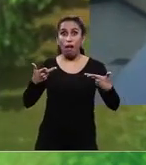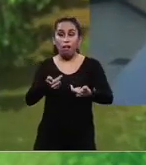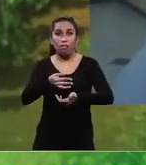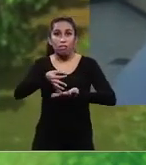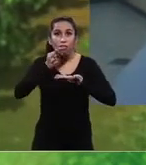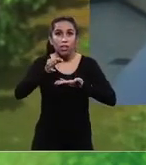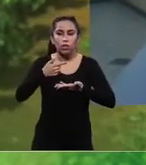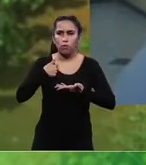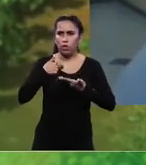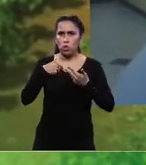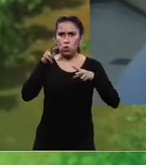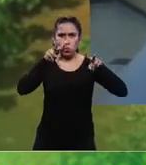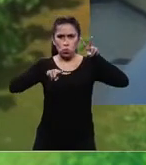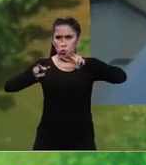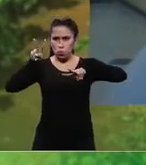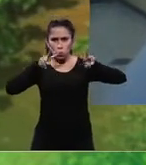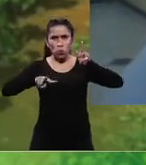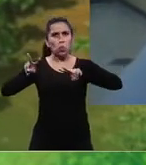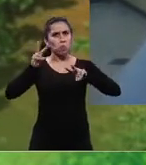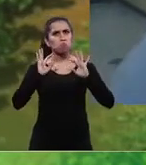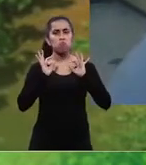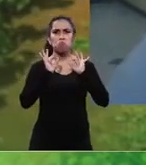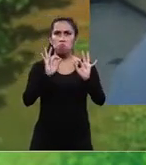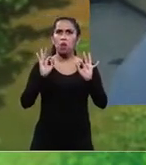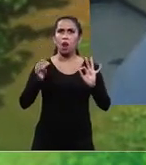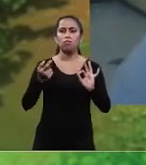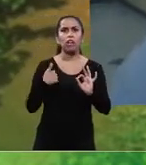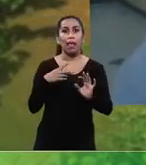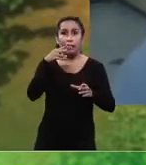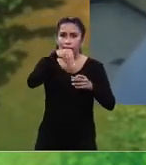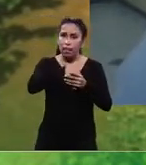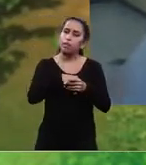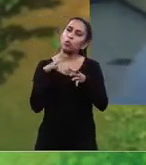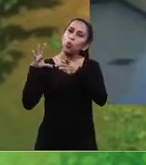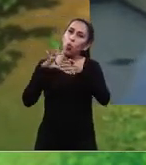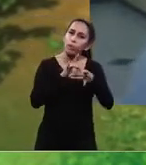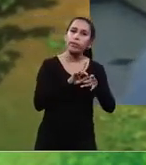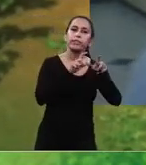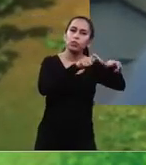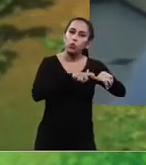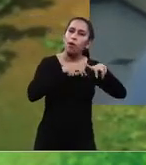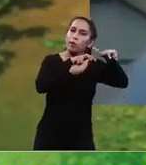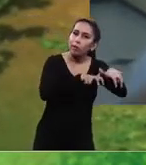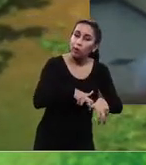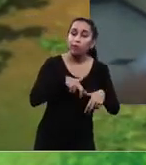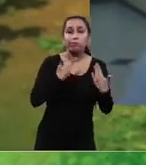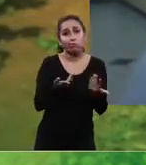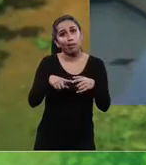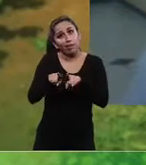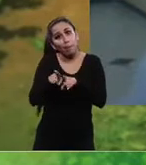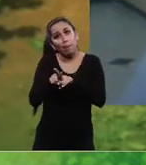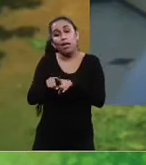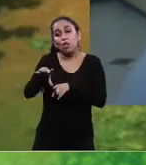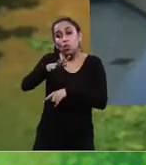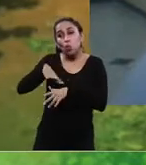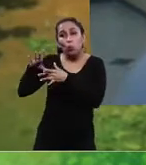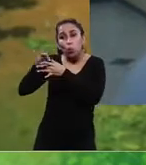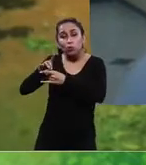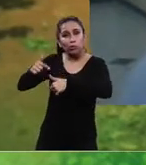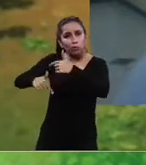de vista do agronegócio e dentro do agrobusiness que eu cuido, que eu vivo, que eu